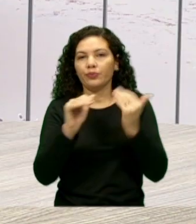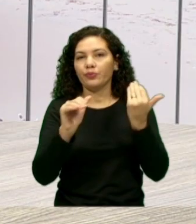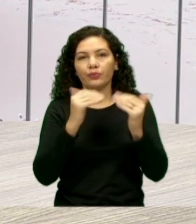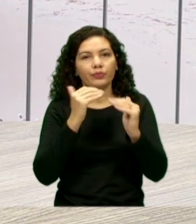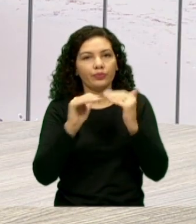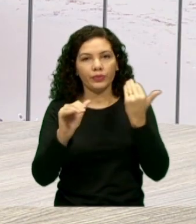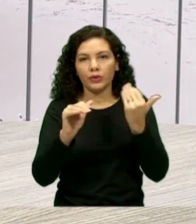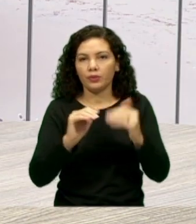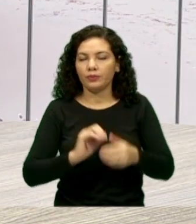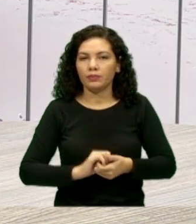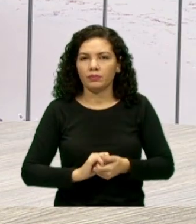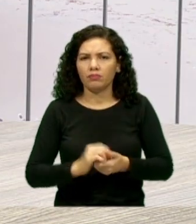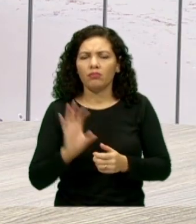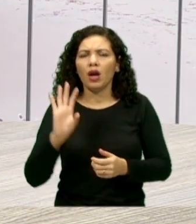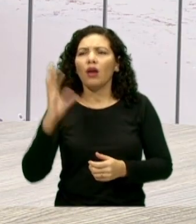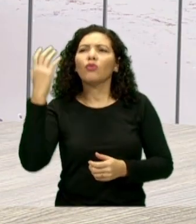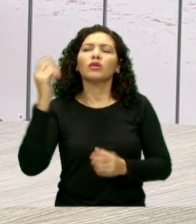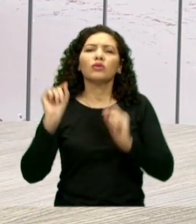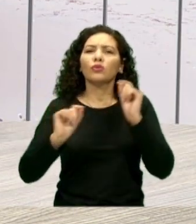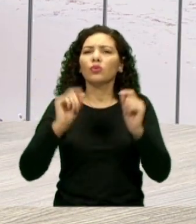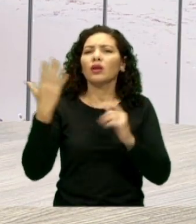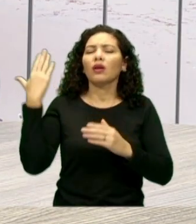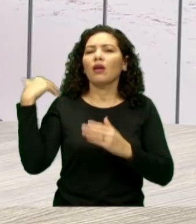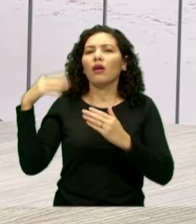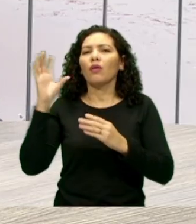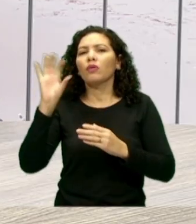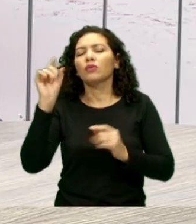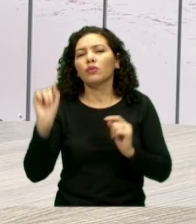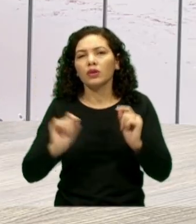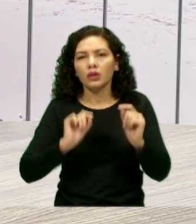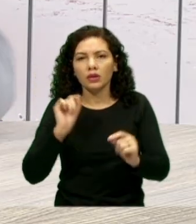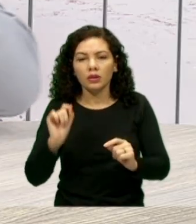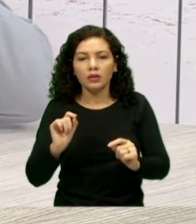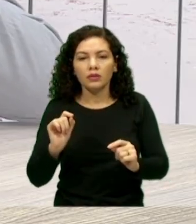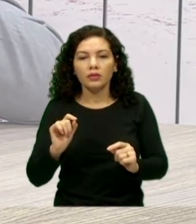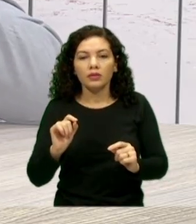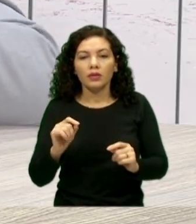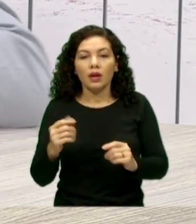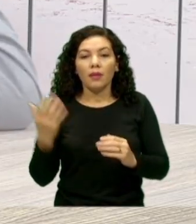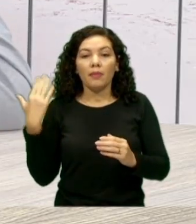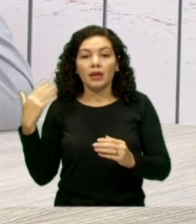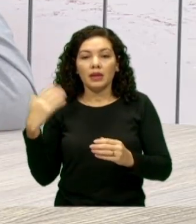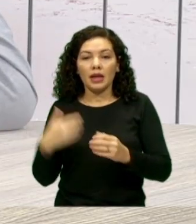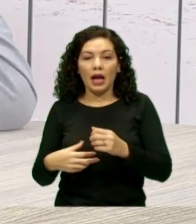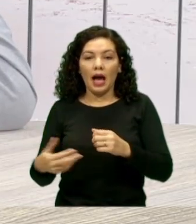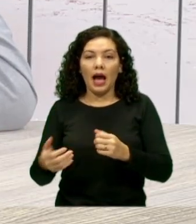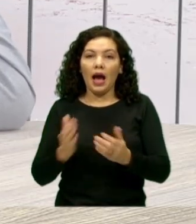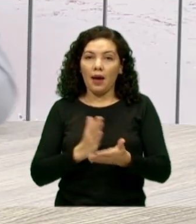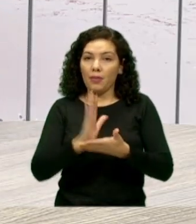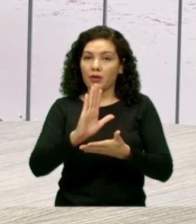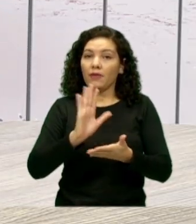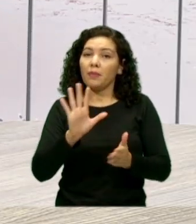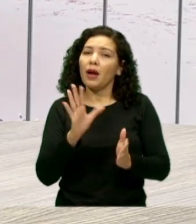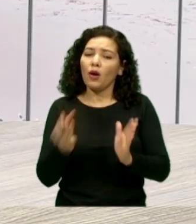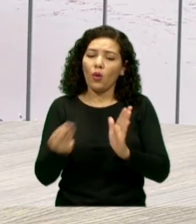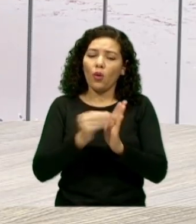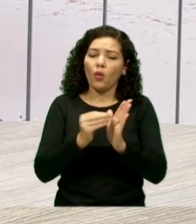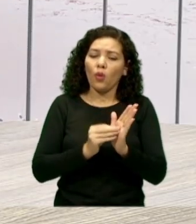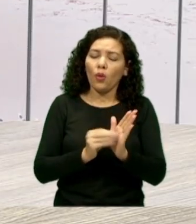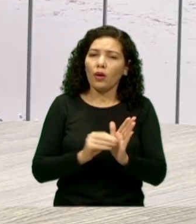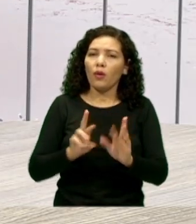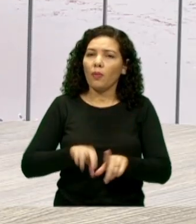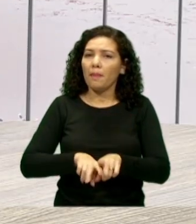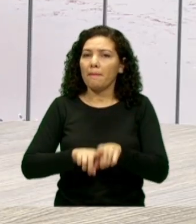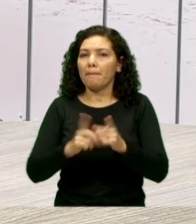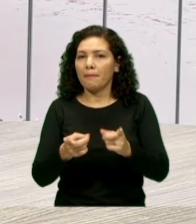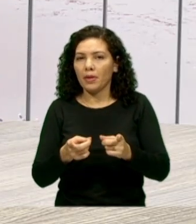O que acontecia antes? Nós não aprovamos integralmente, nós aprovávamos com ressalvas. Até quando